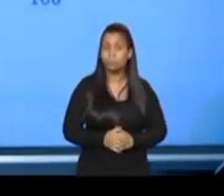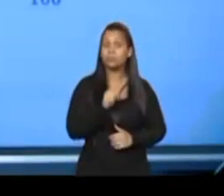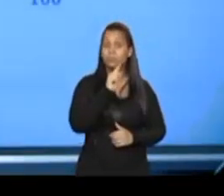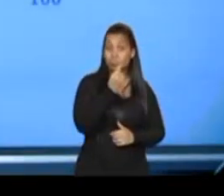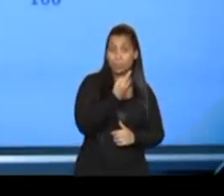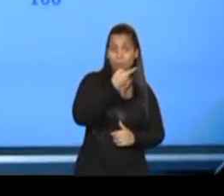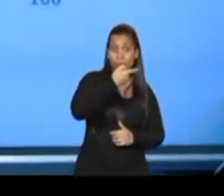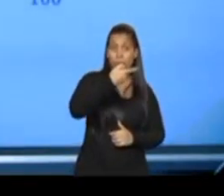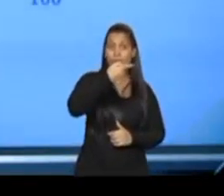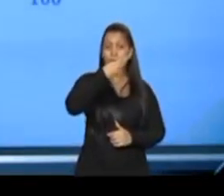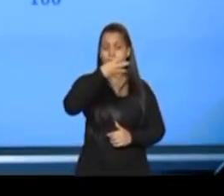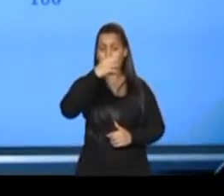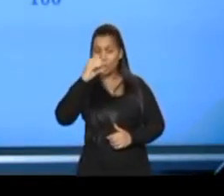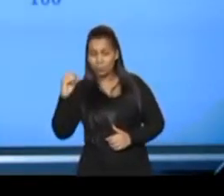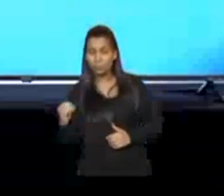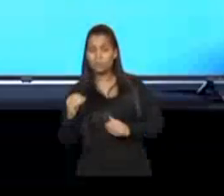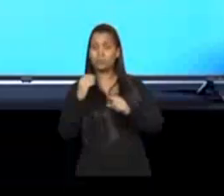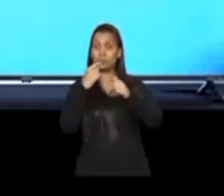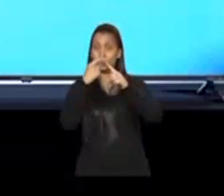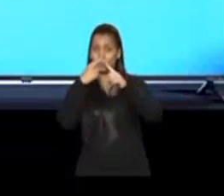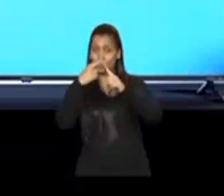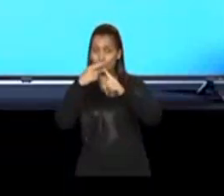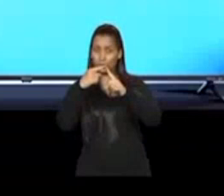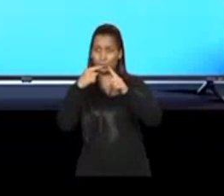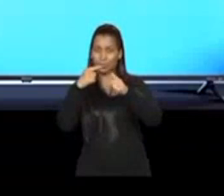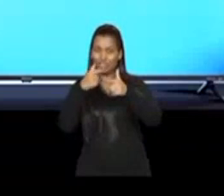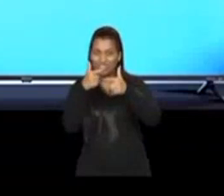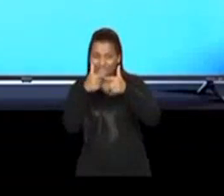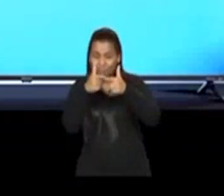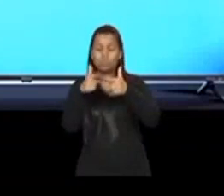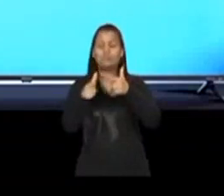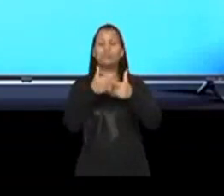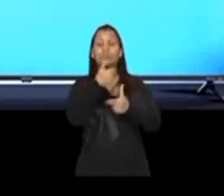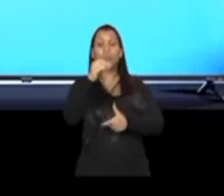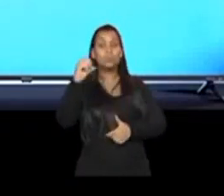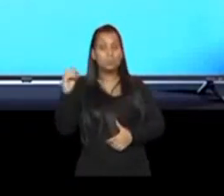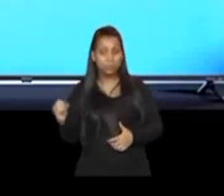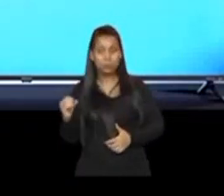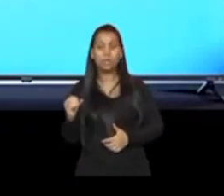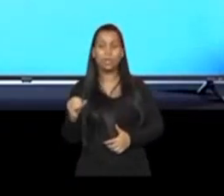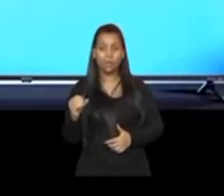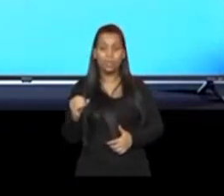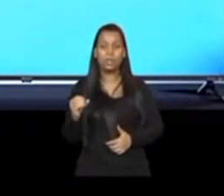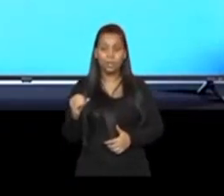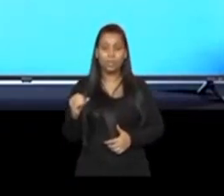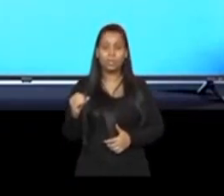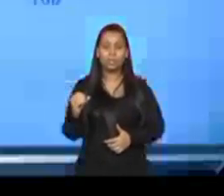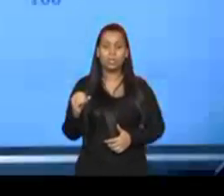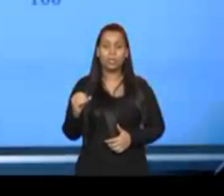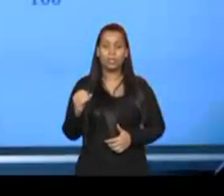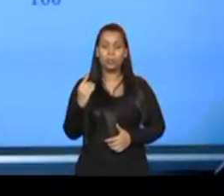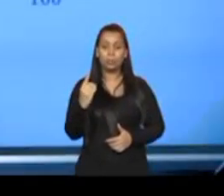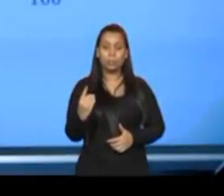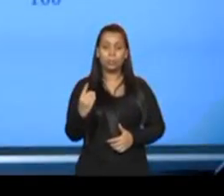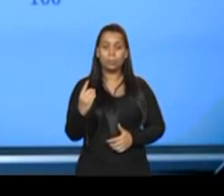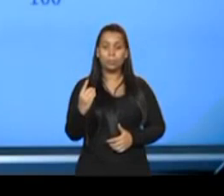1.400 dividido por 100, 14. Esses 14 descontos de R$ 35, quando multiplicado,